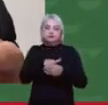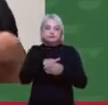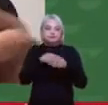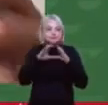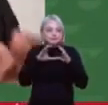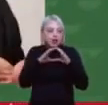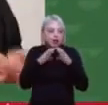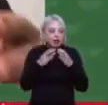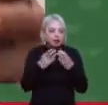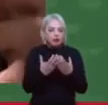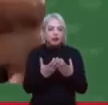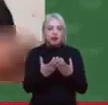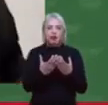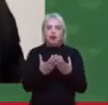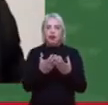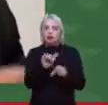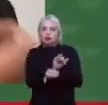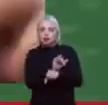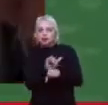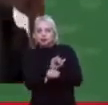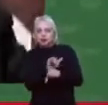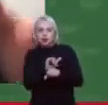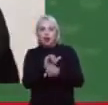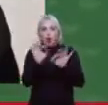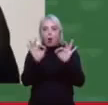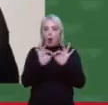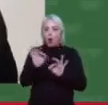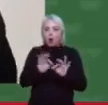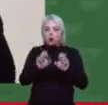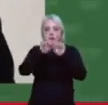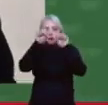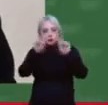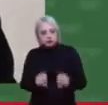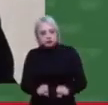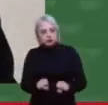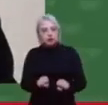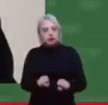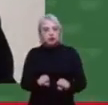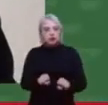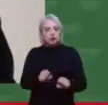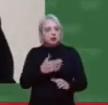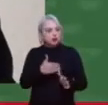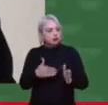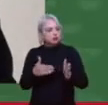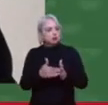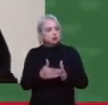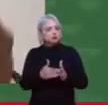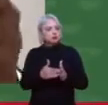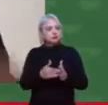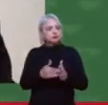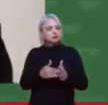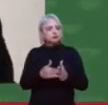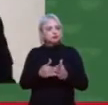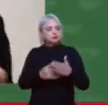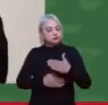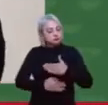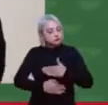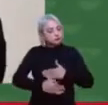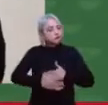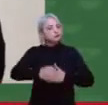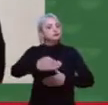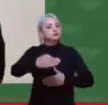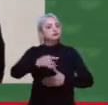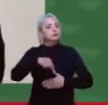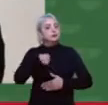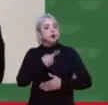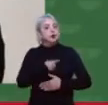digamos, é um ataque organizado, sistêmico, a tudo aquilo que são os avanços